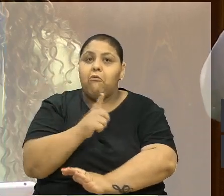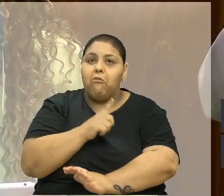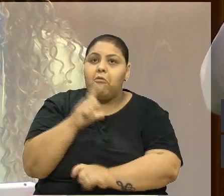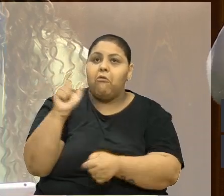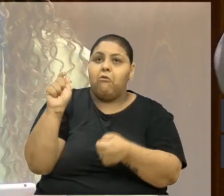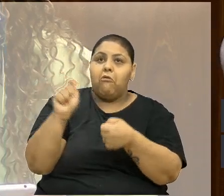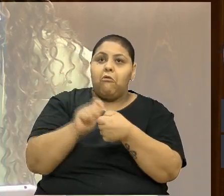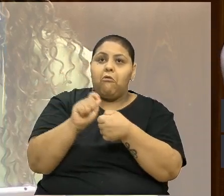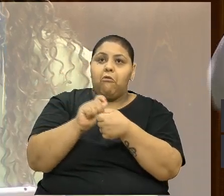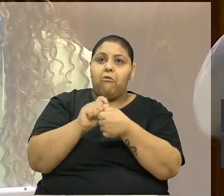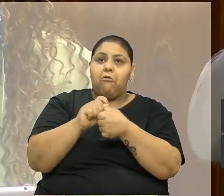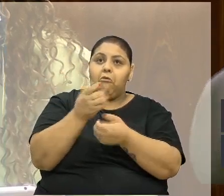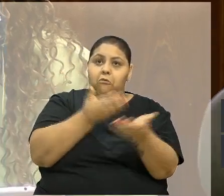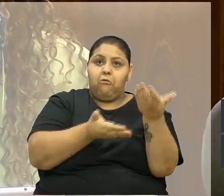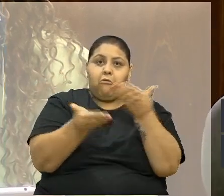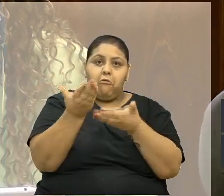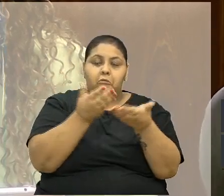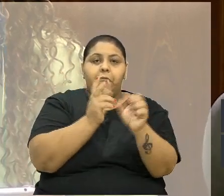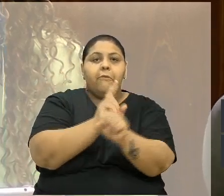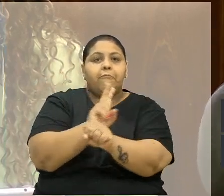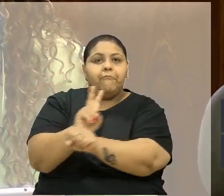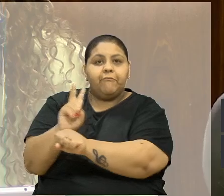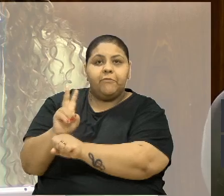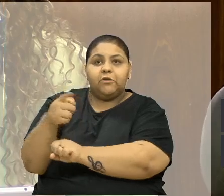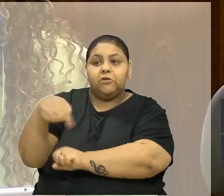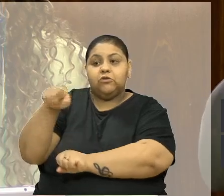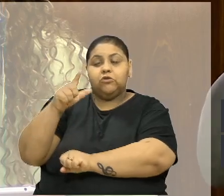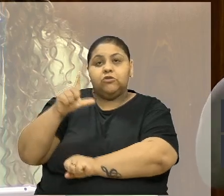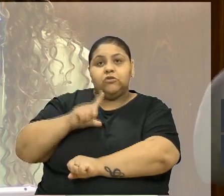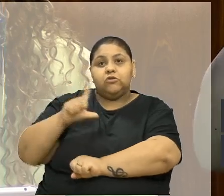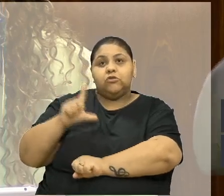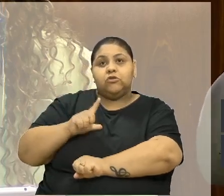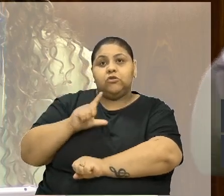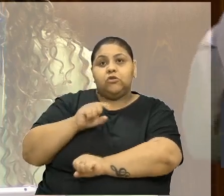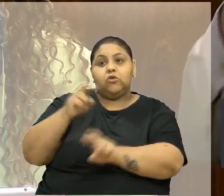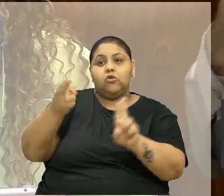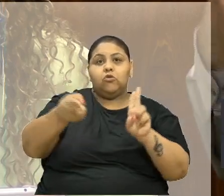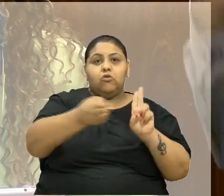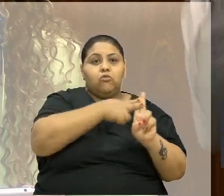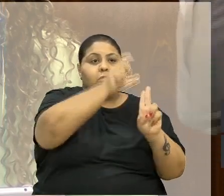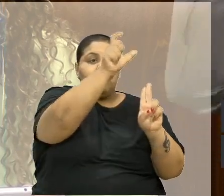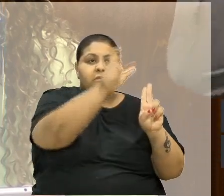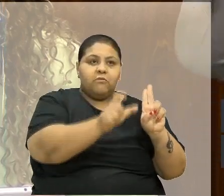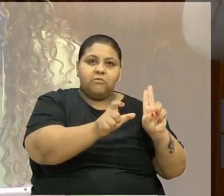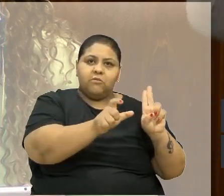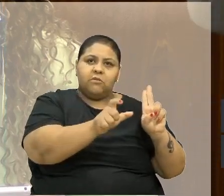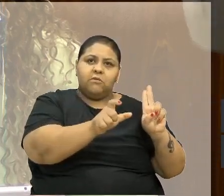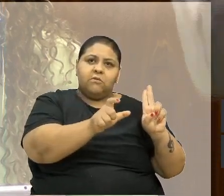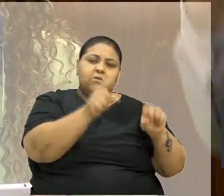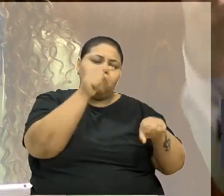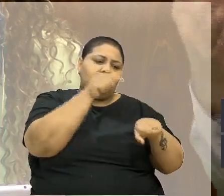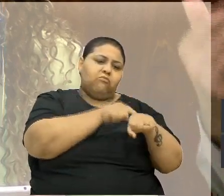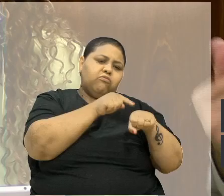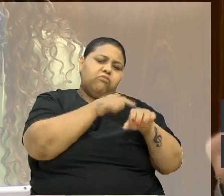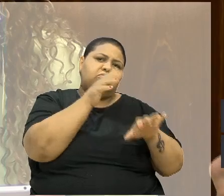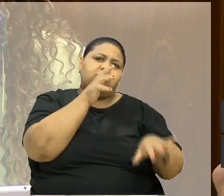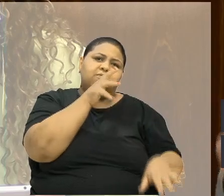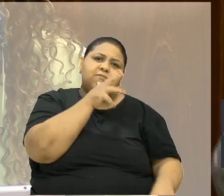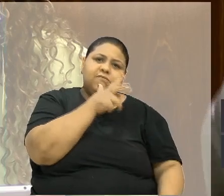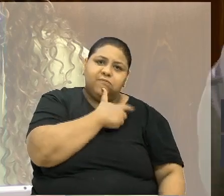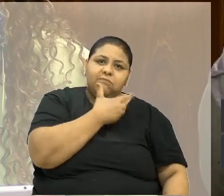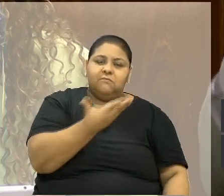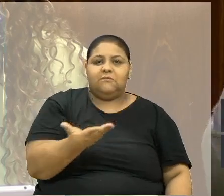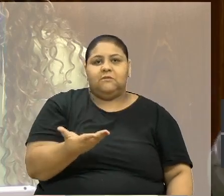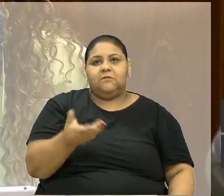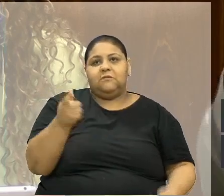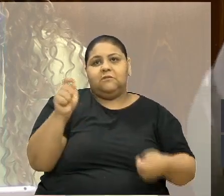seu procedimento, está se tratando, porque se nós estivéssemos pelo SUS, uma pessoa pelo SUS levaria um tempo demasiado